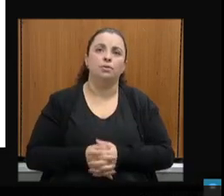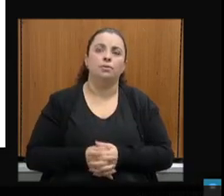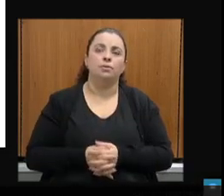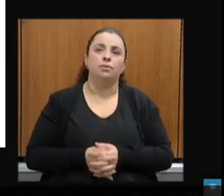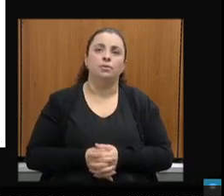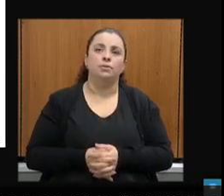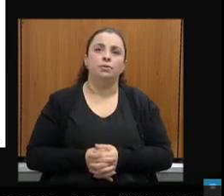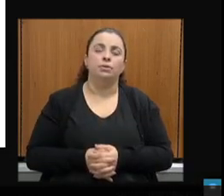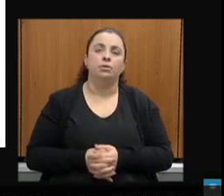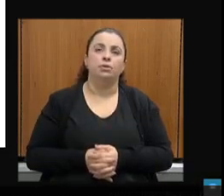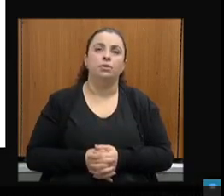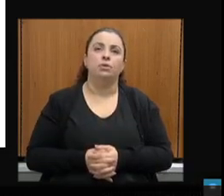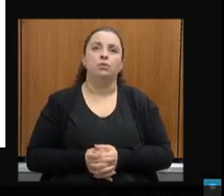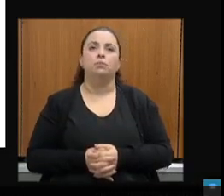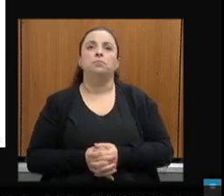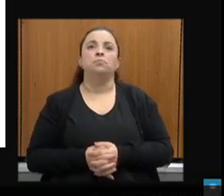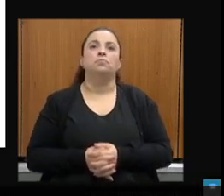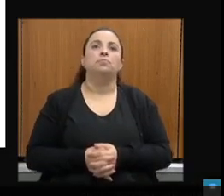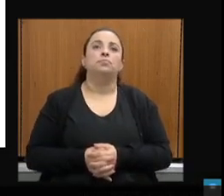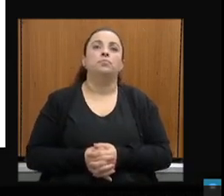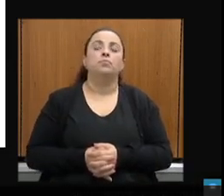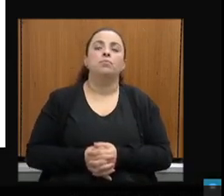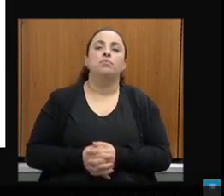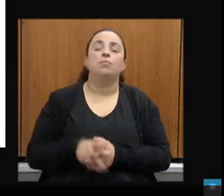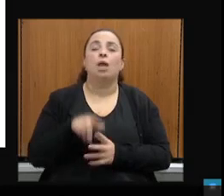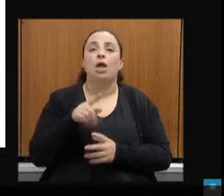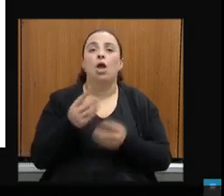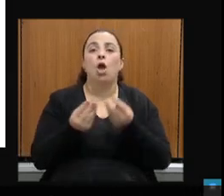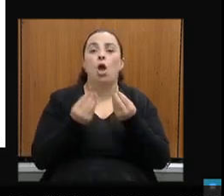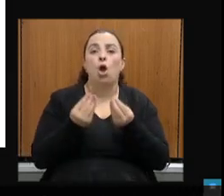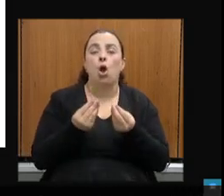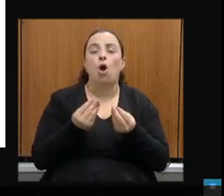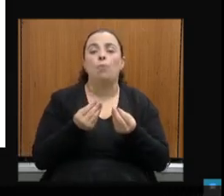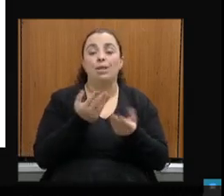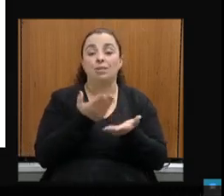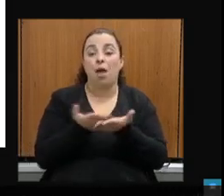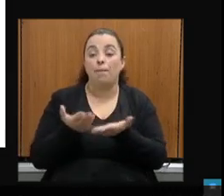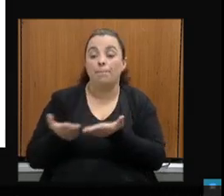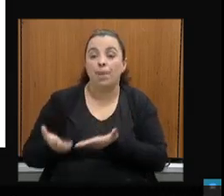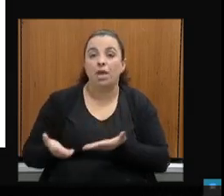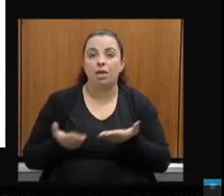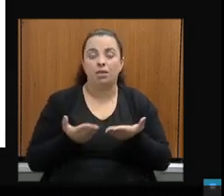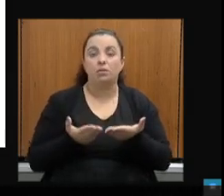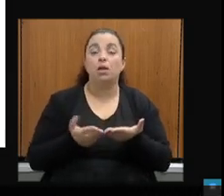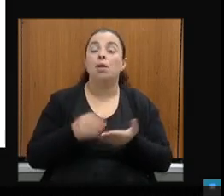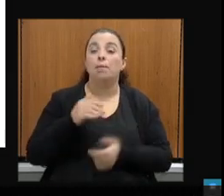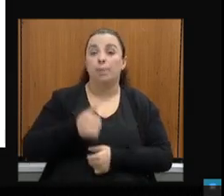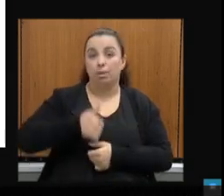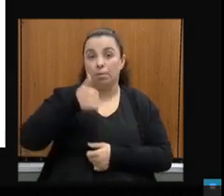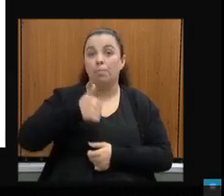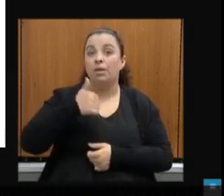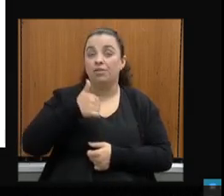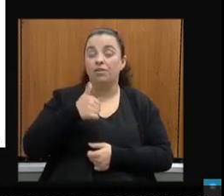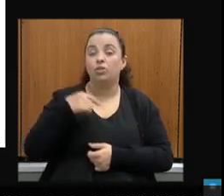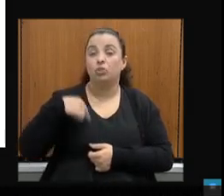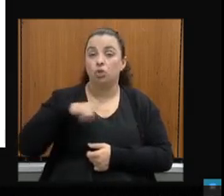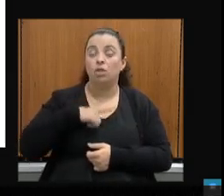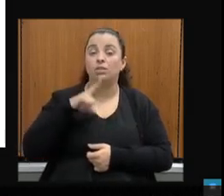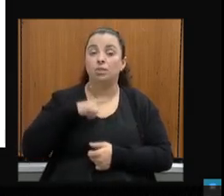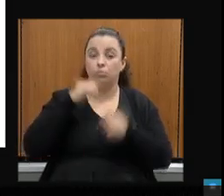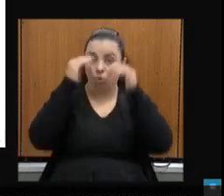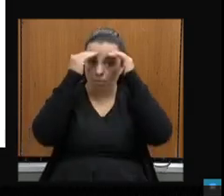só consegui aqui enquadramento das perdas também né pela primeira vez na história nós estamos dentro das perdas isso aqui também